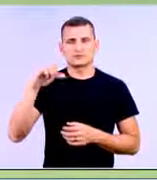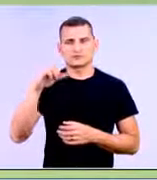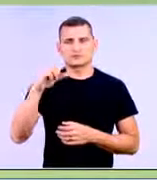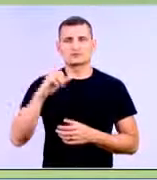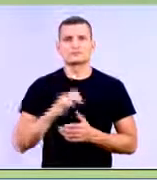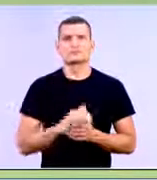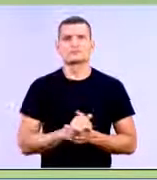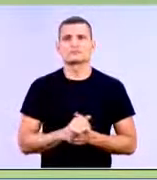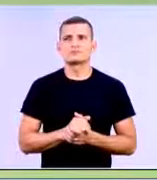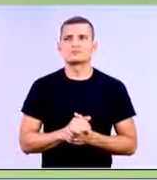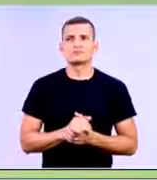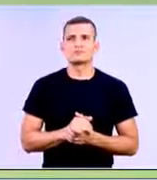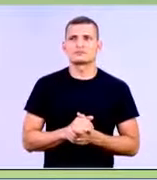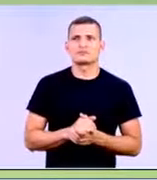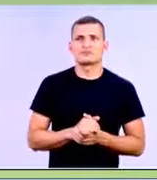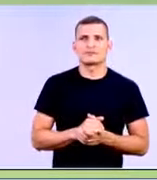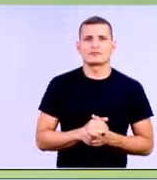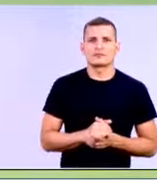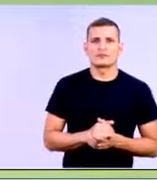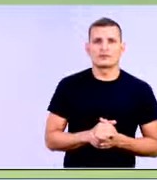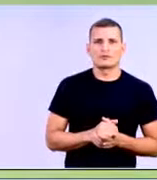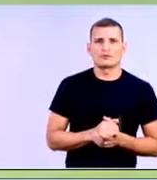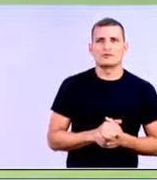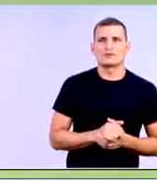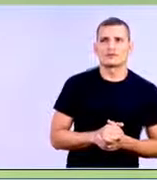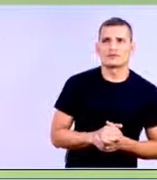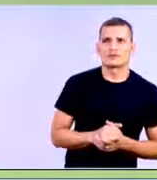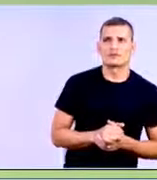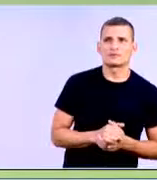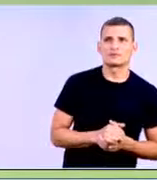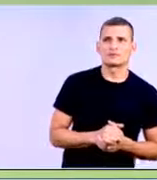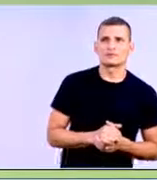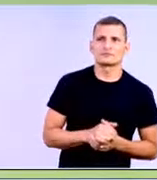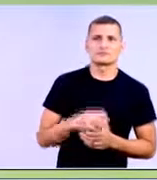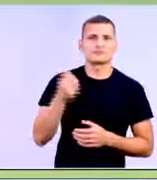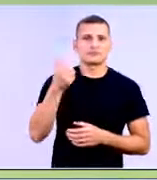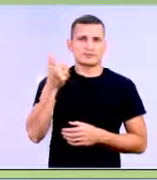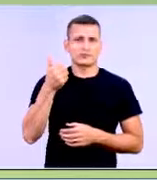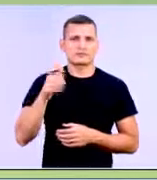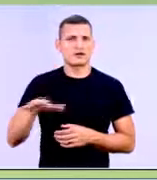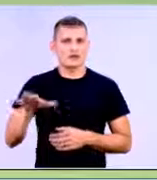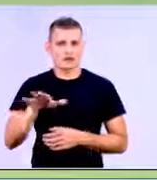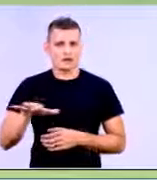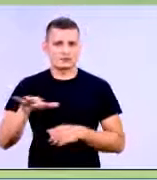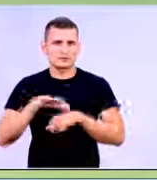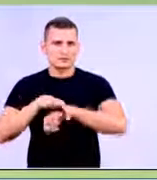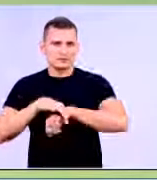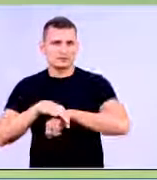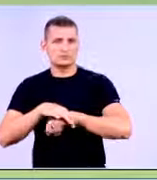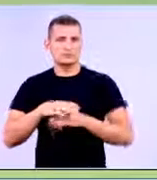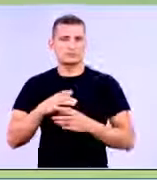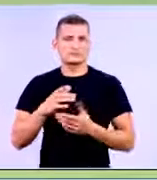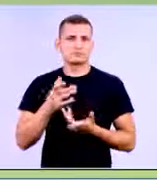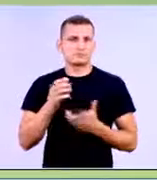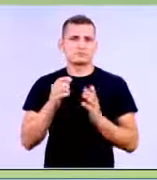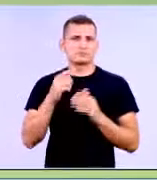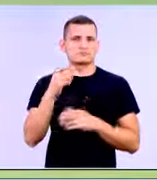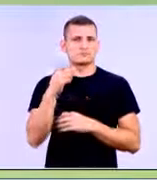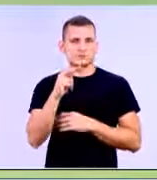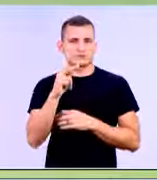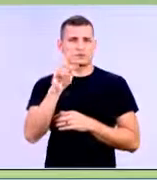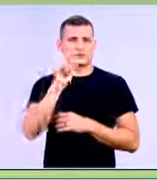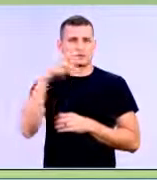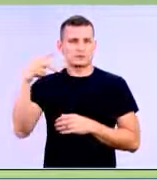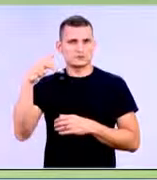nós, né? Primeiro, para que um ambiente se torne seguro durante a sua aplicação, haja visto que vocês serão